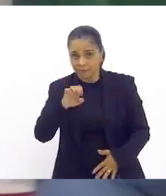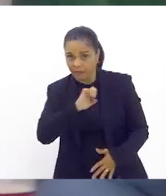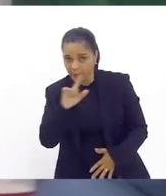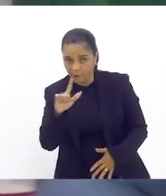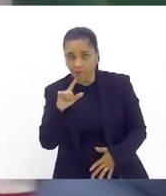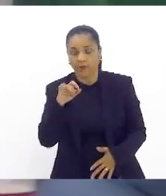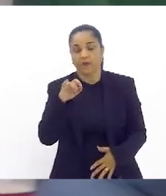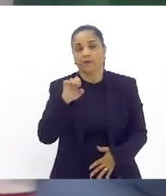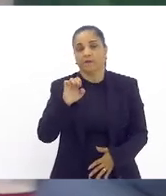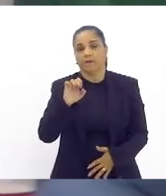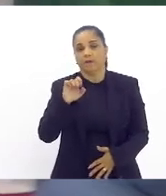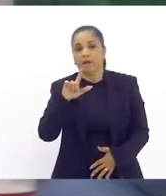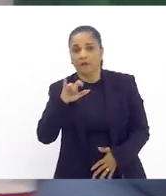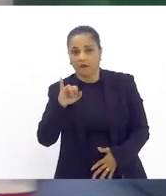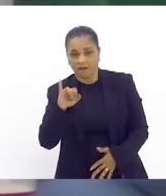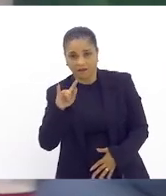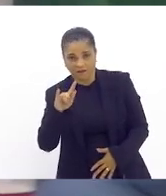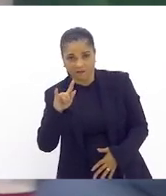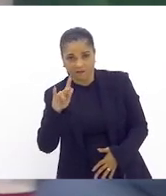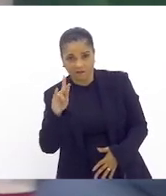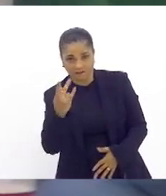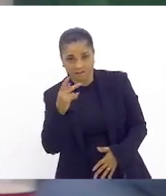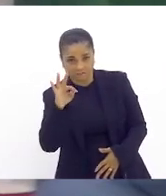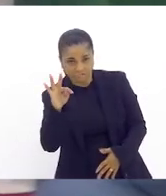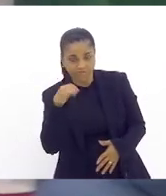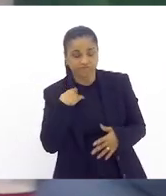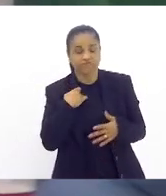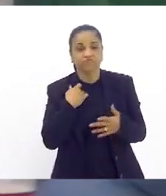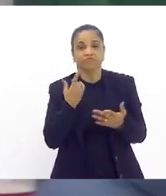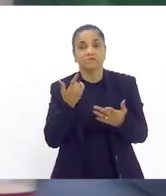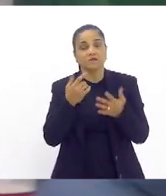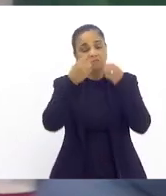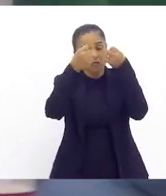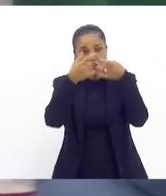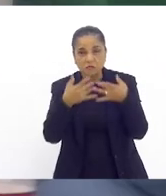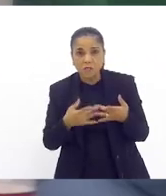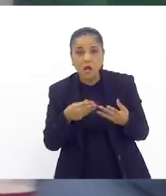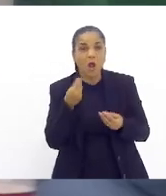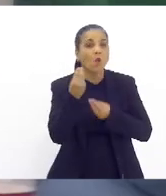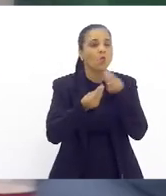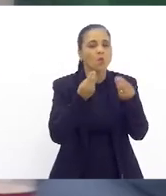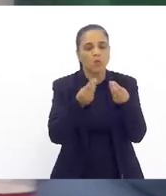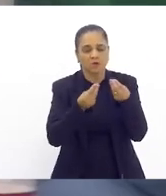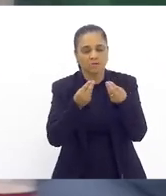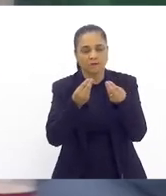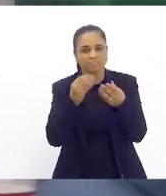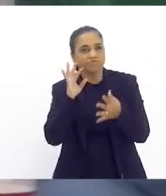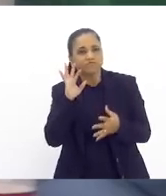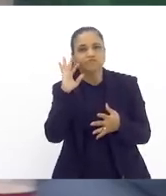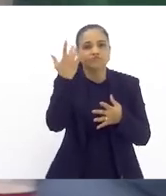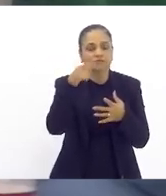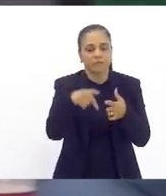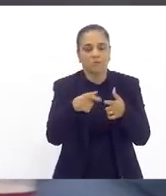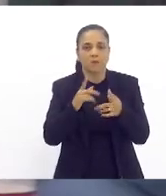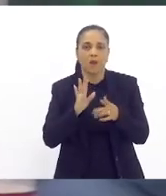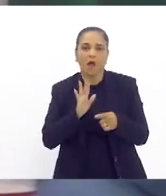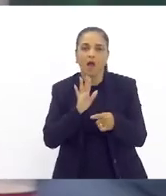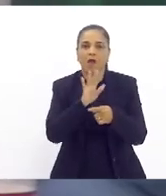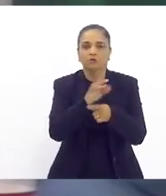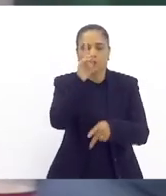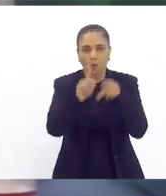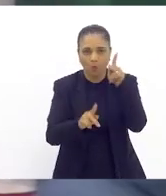quais providências pretende tomar para resguardar a população do estado do Rio de Janeiro